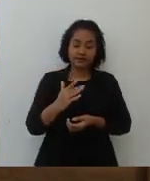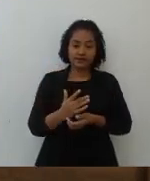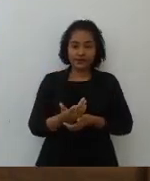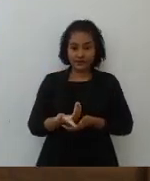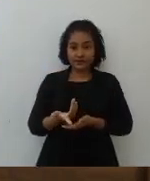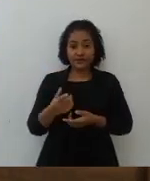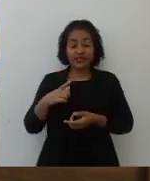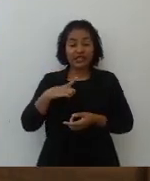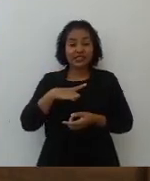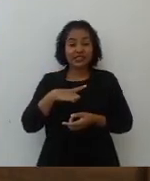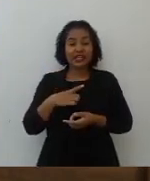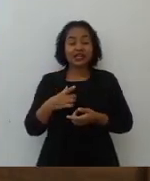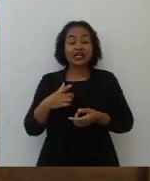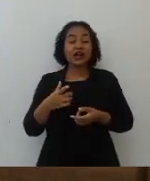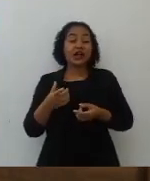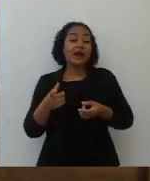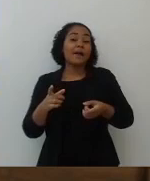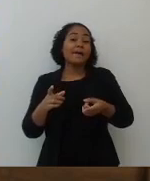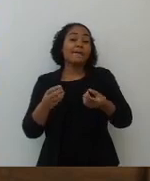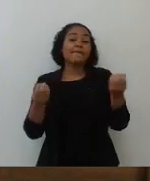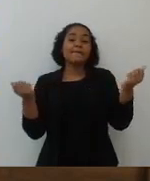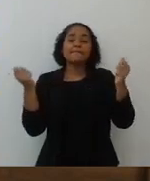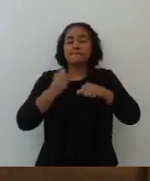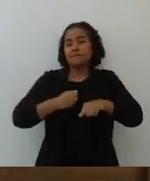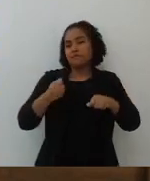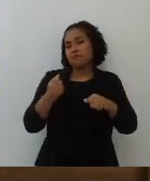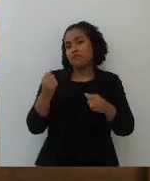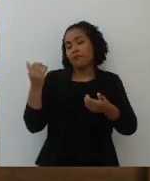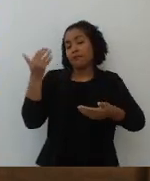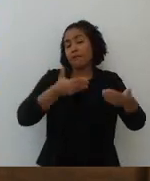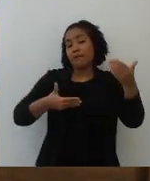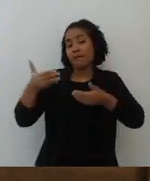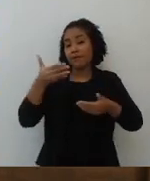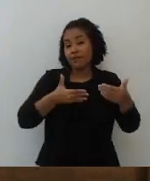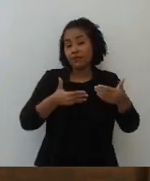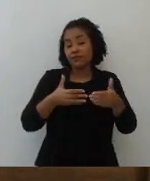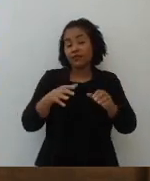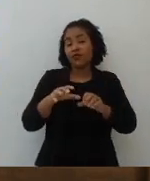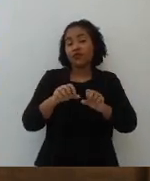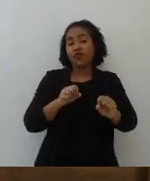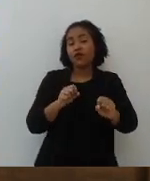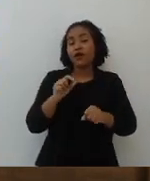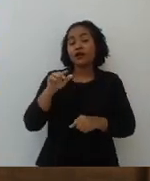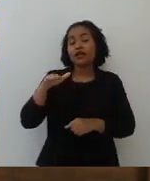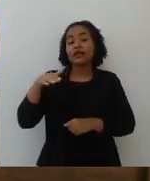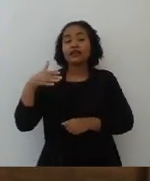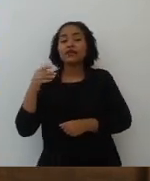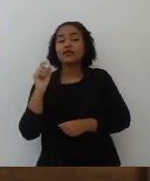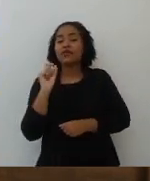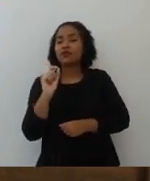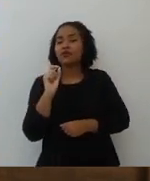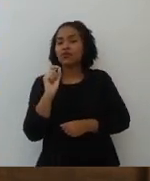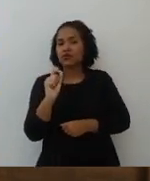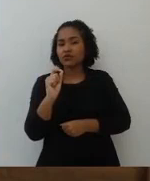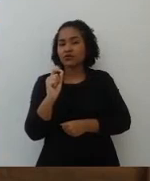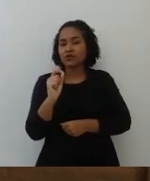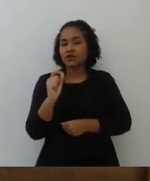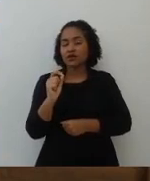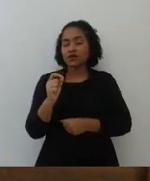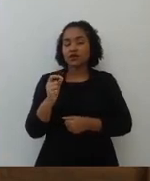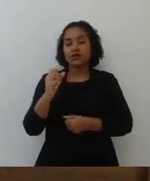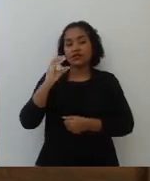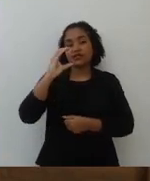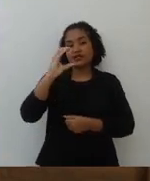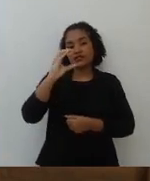tanto o flagelo quanto os cílios, eles participam, eles são formados através dos centríolos,